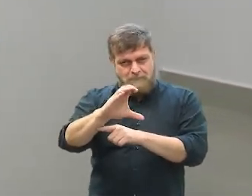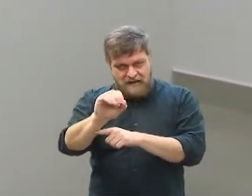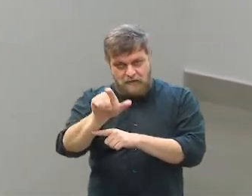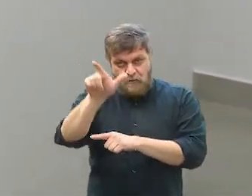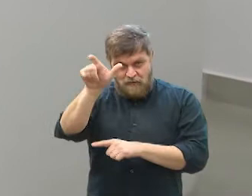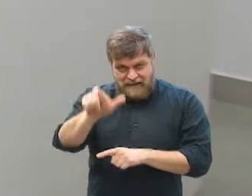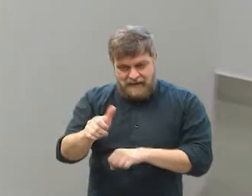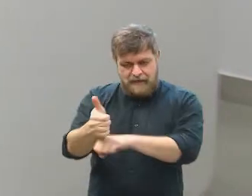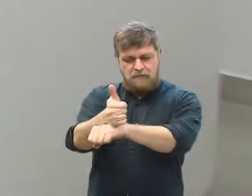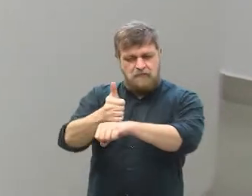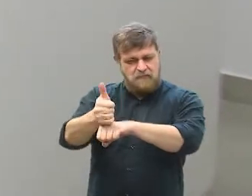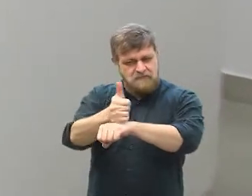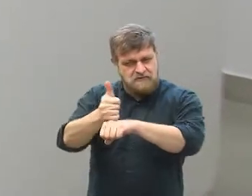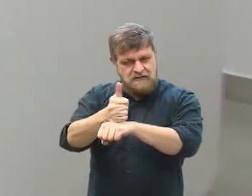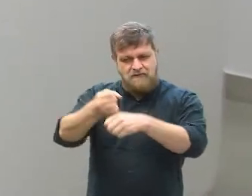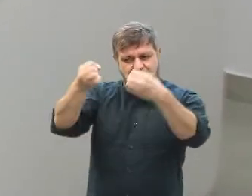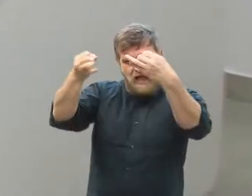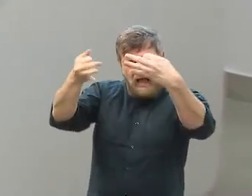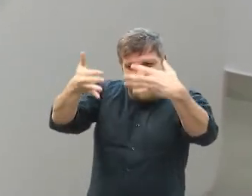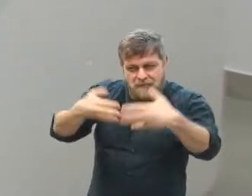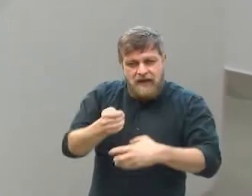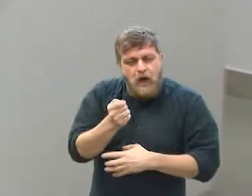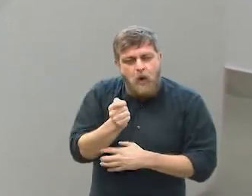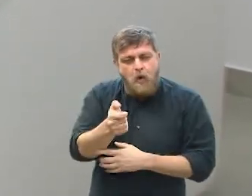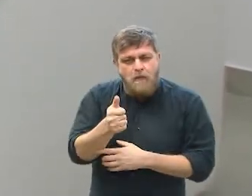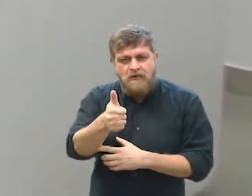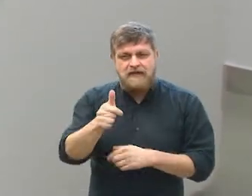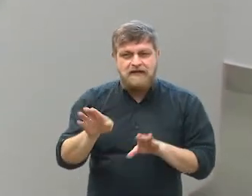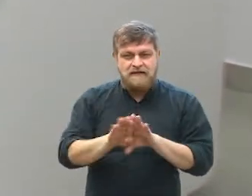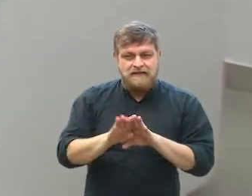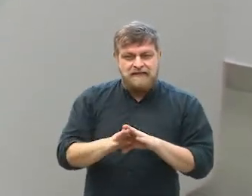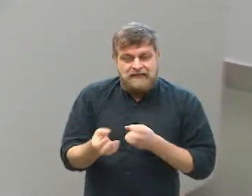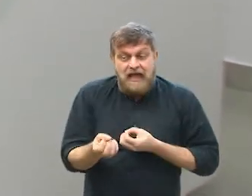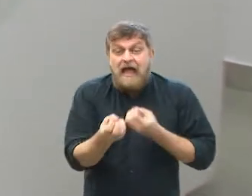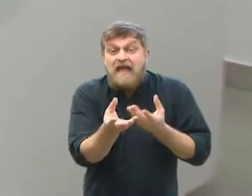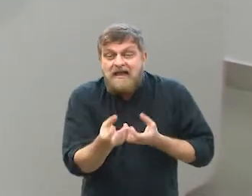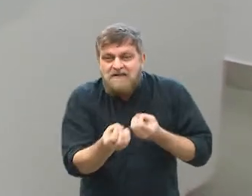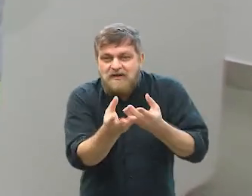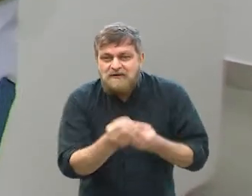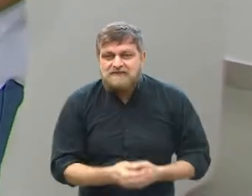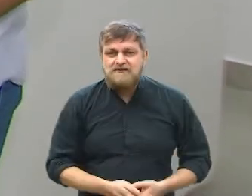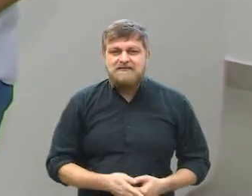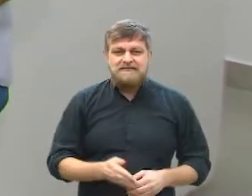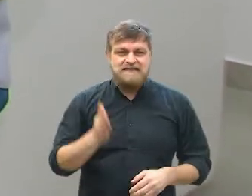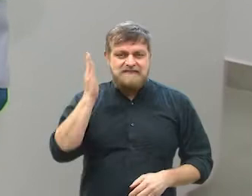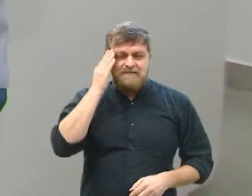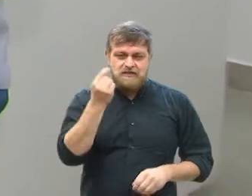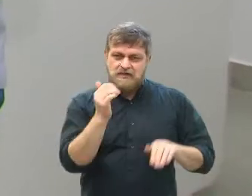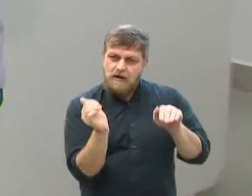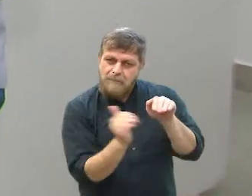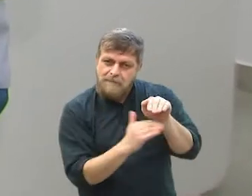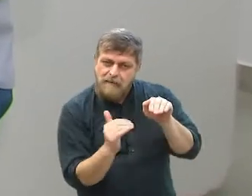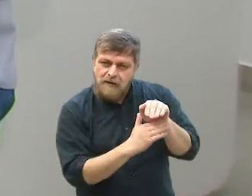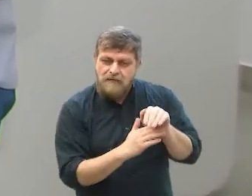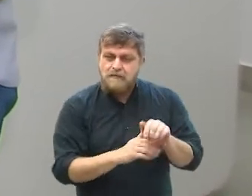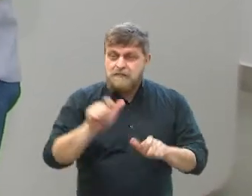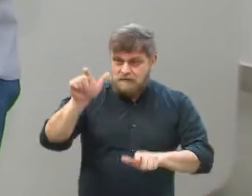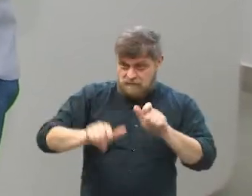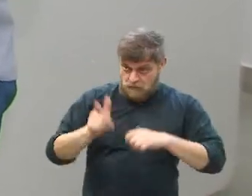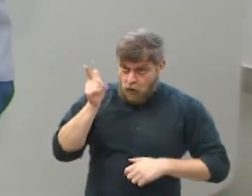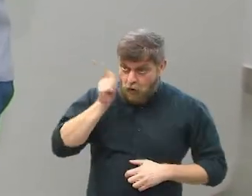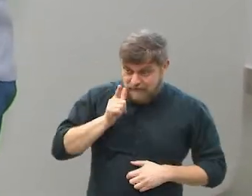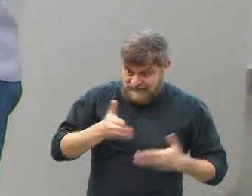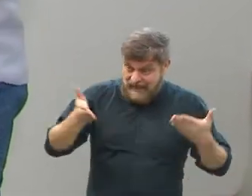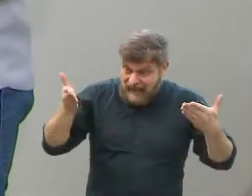lado, para falar um pouco a respeito dessas informações, desses investimentos. É possível mesmo que as pessoas consigam